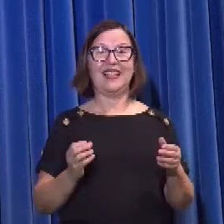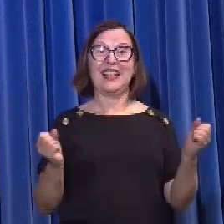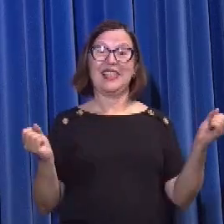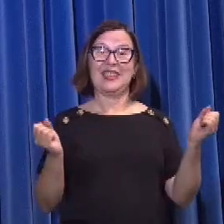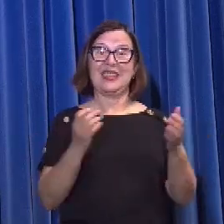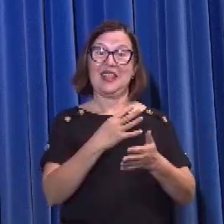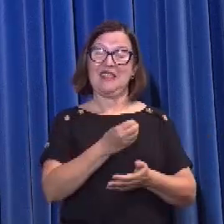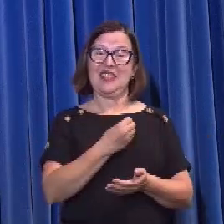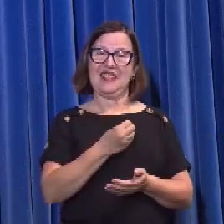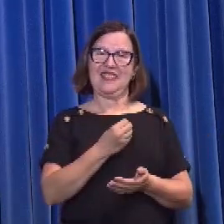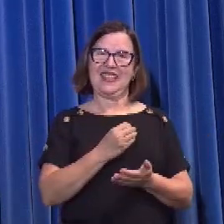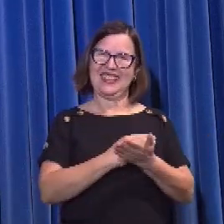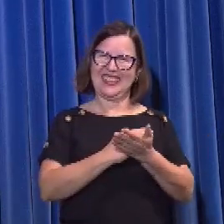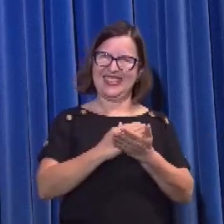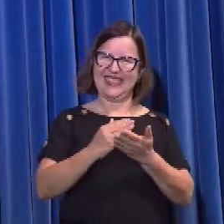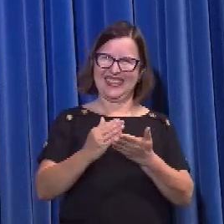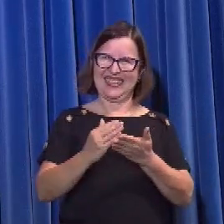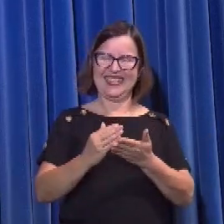teve início.